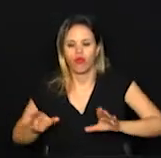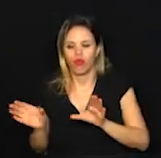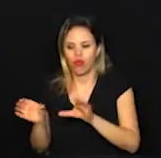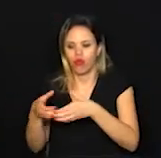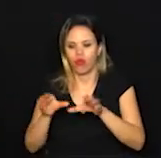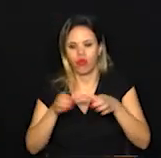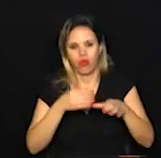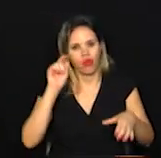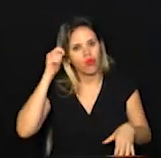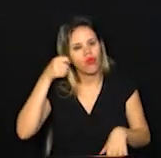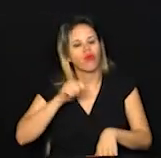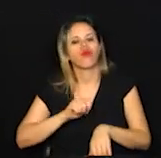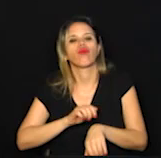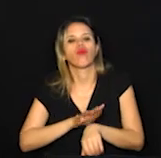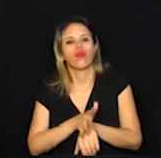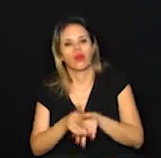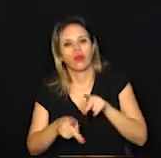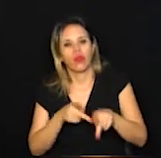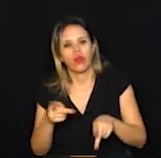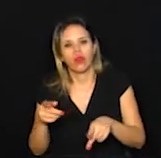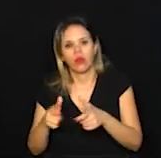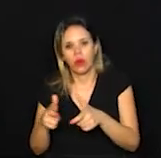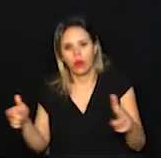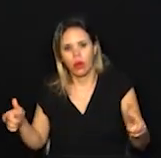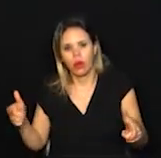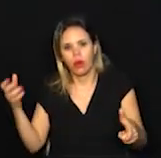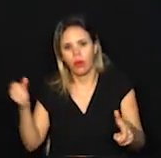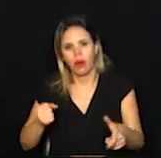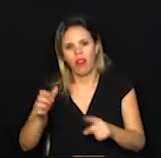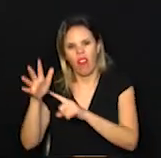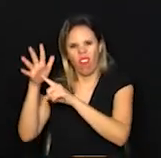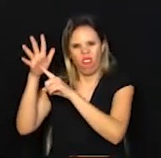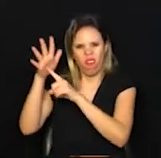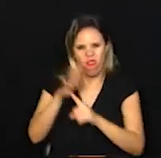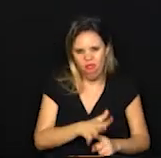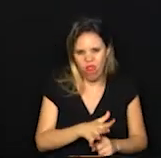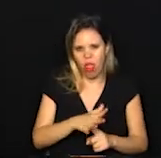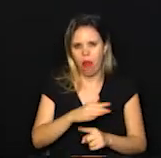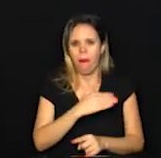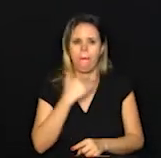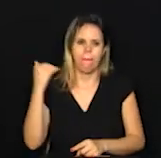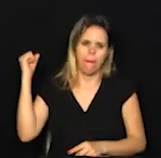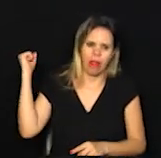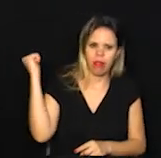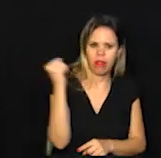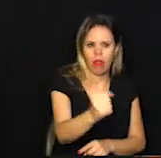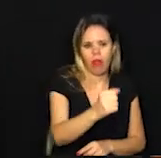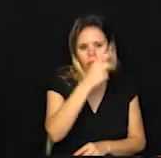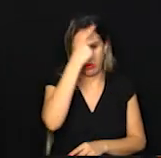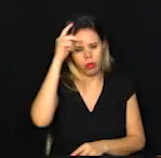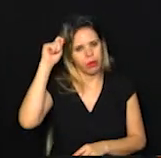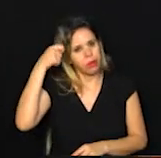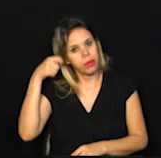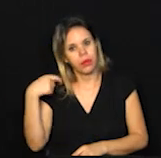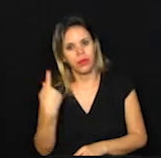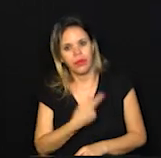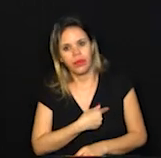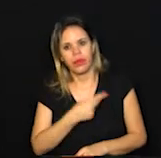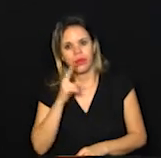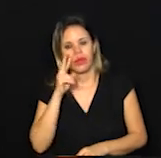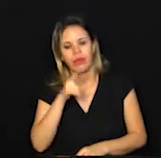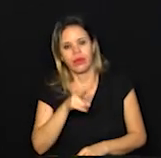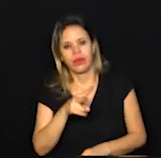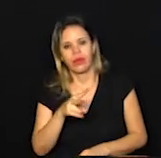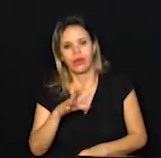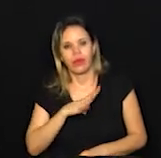grupos supremacistas brancos que reprimiam, que matavam a população negra. Então, quando a gente vê